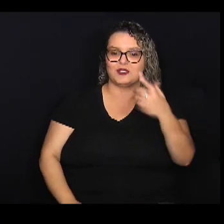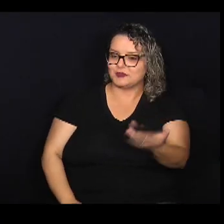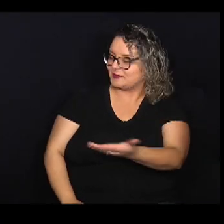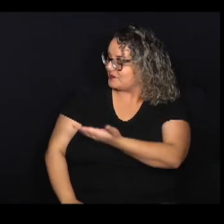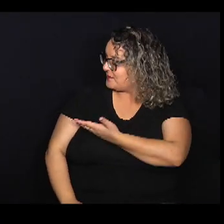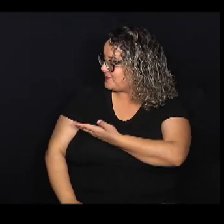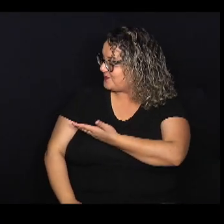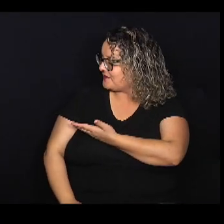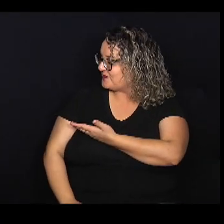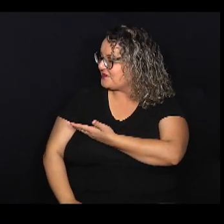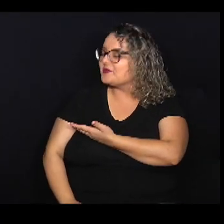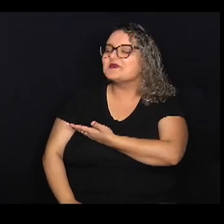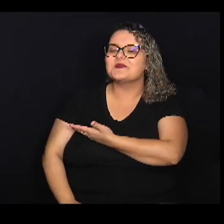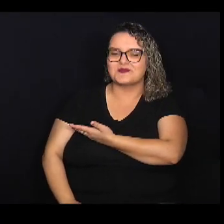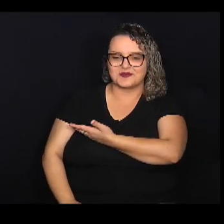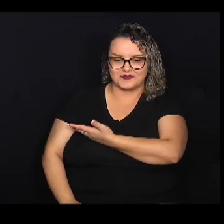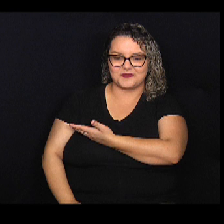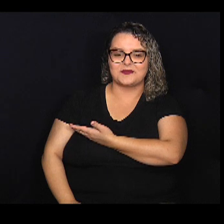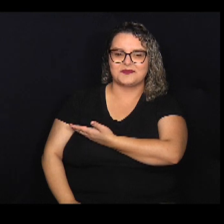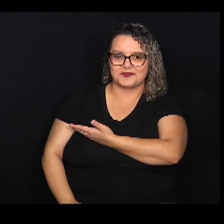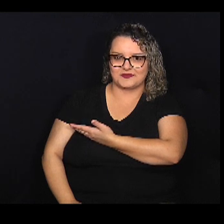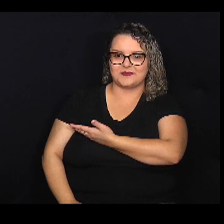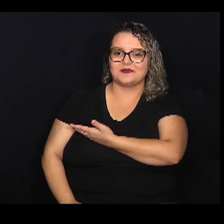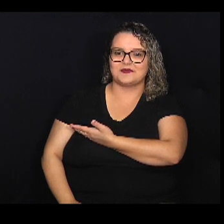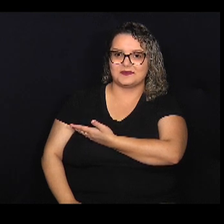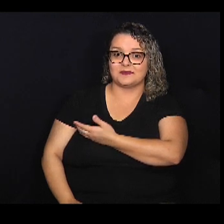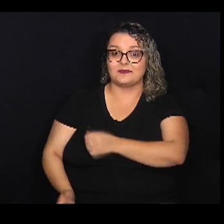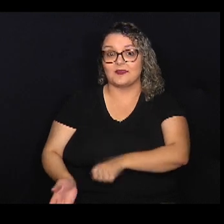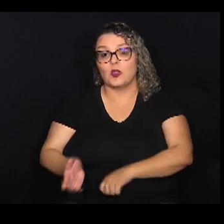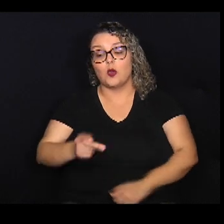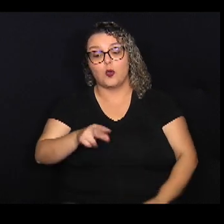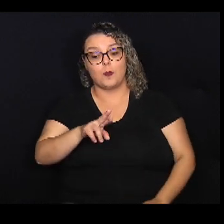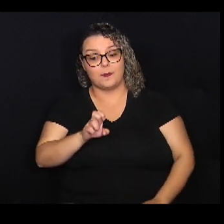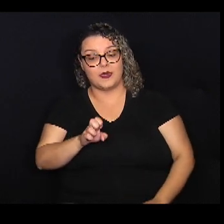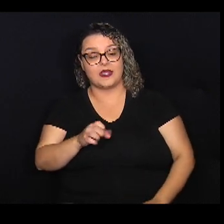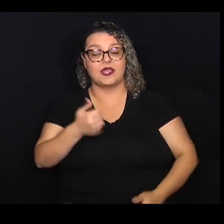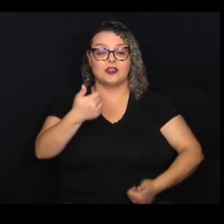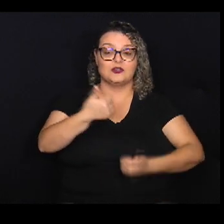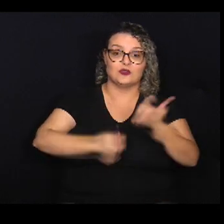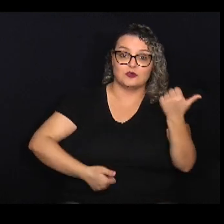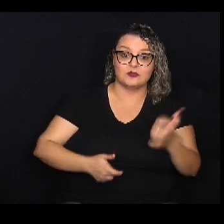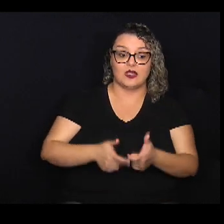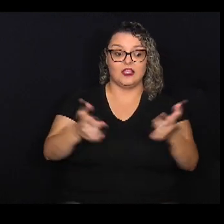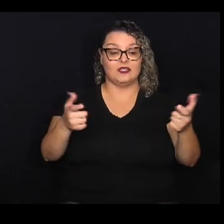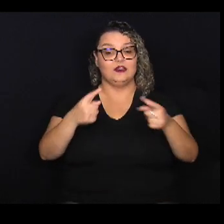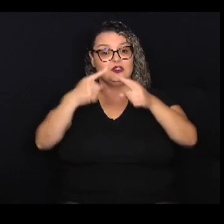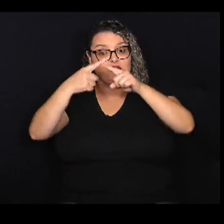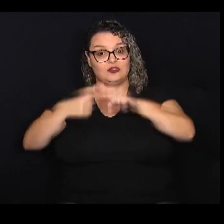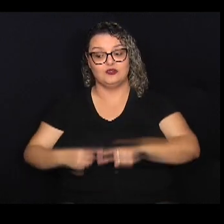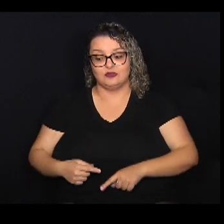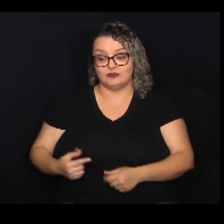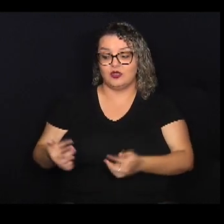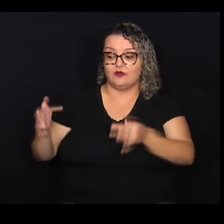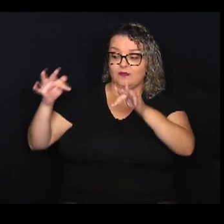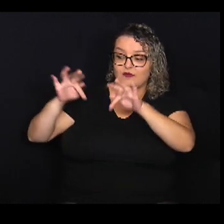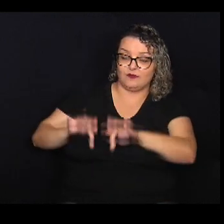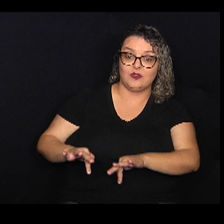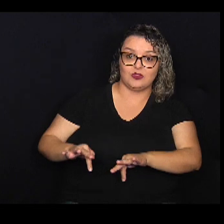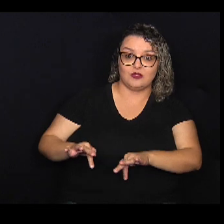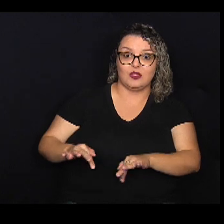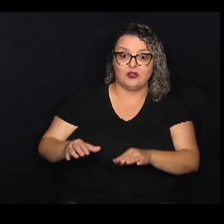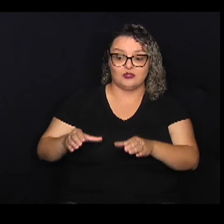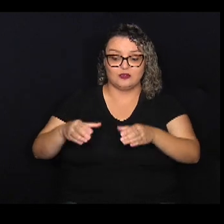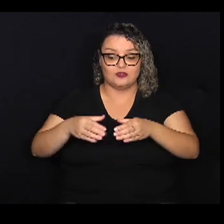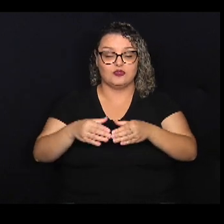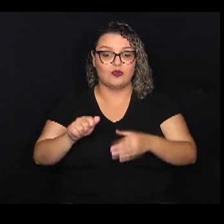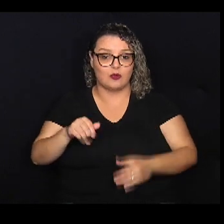bairro Rosamélia 2. Será um pré-jogo da grande final do campeonato amador daquela cidade, que